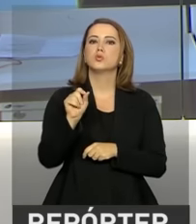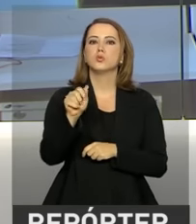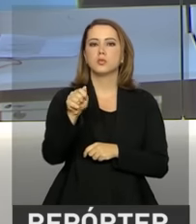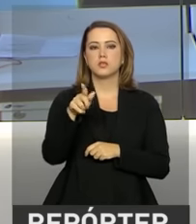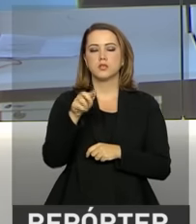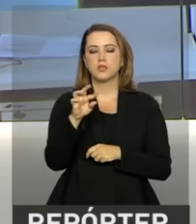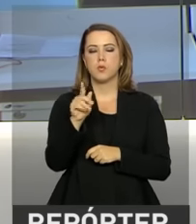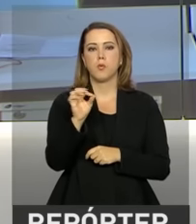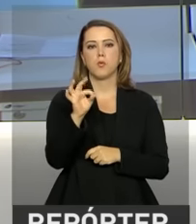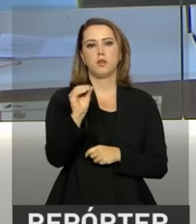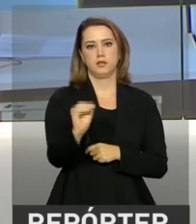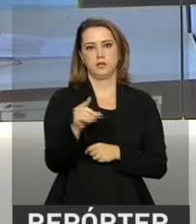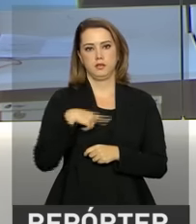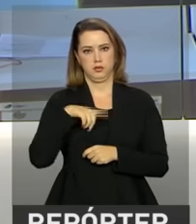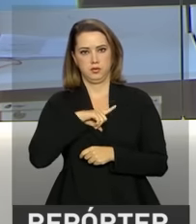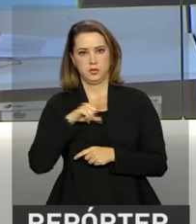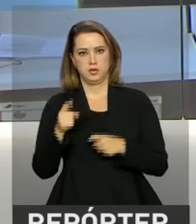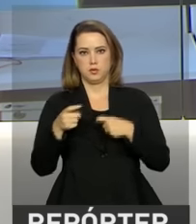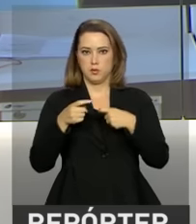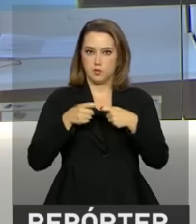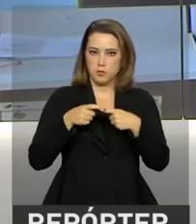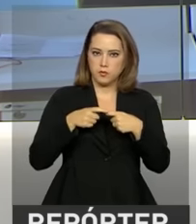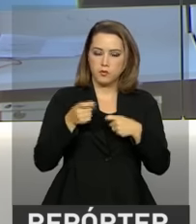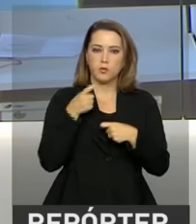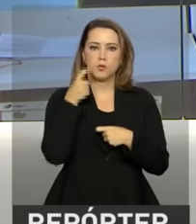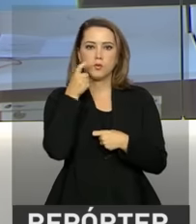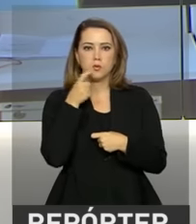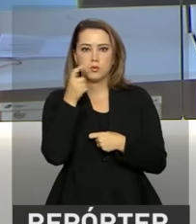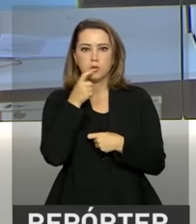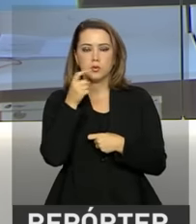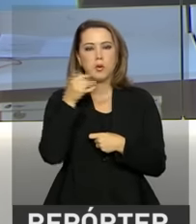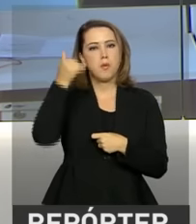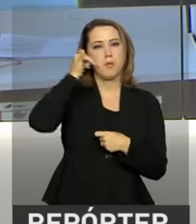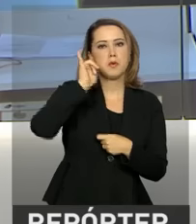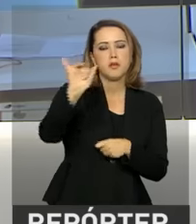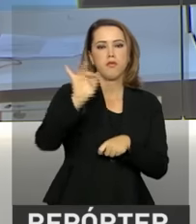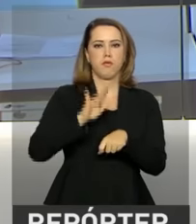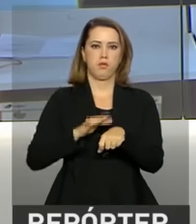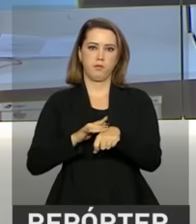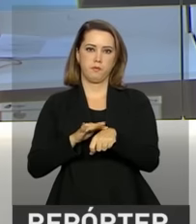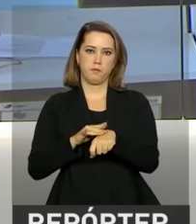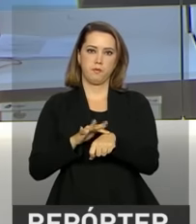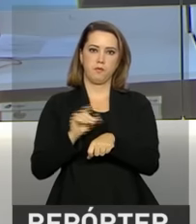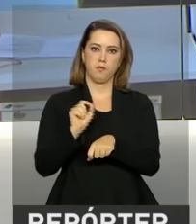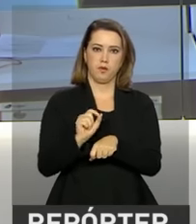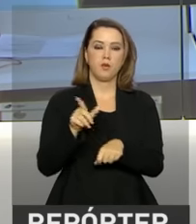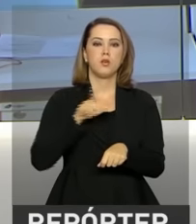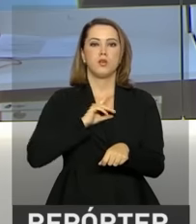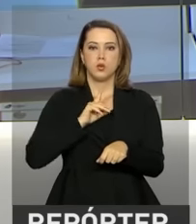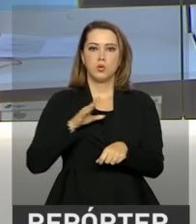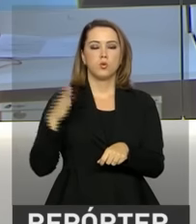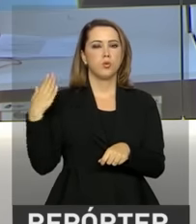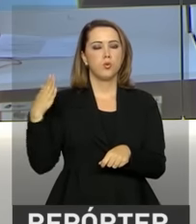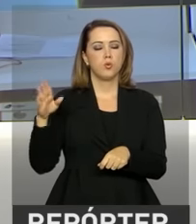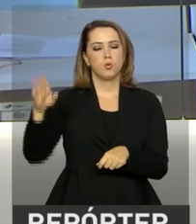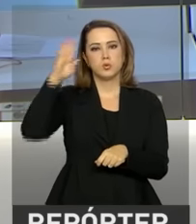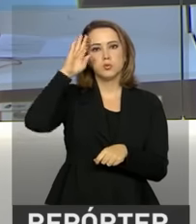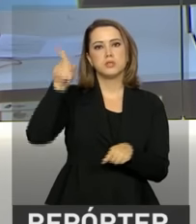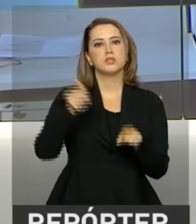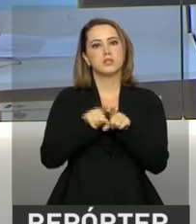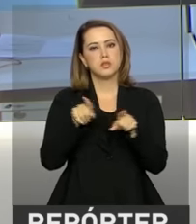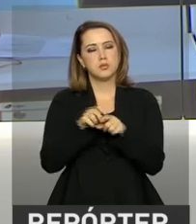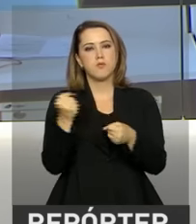feito atendimento médico odontológico e procedimentos de prevenção a doenças os militares fazem ainda serviços de manutenção e